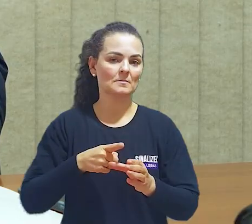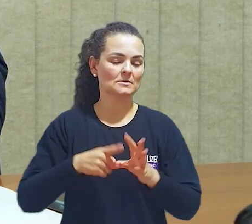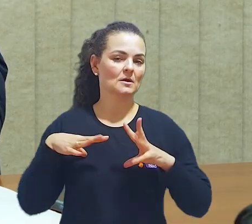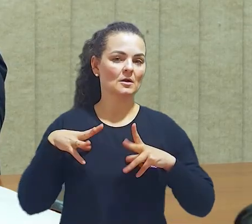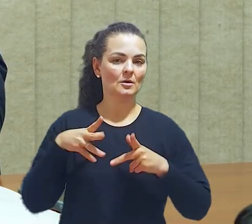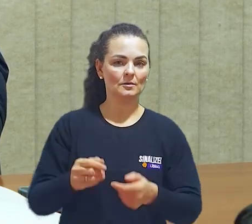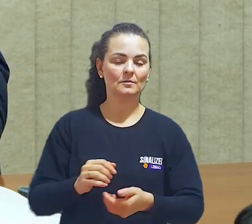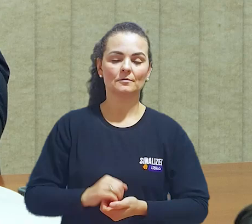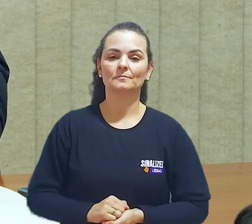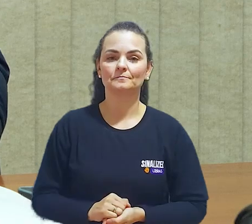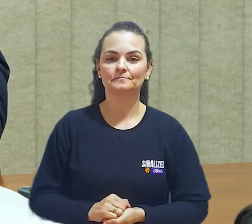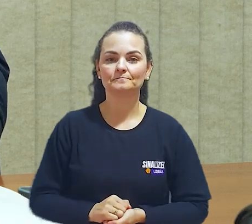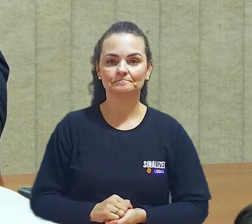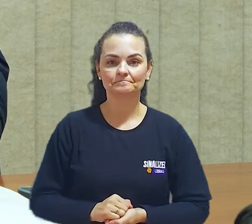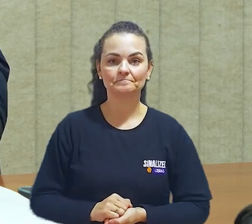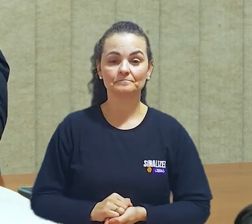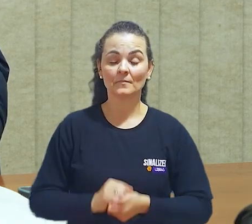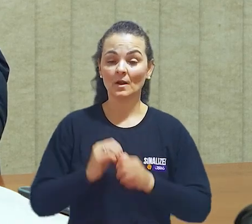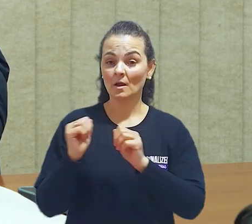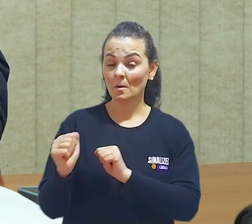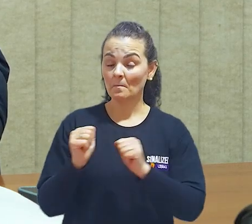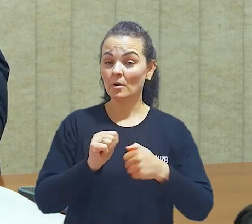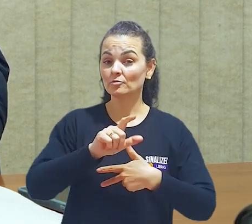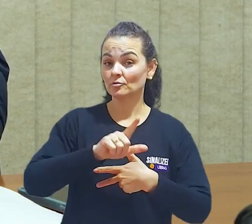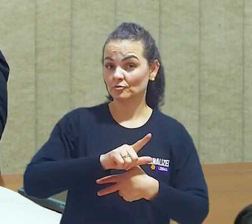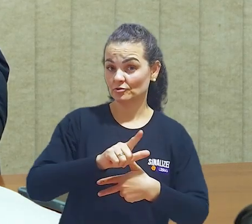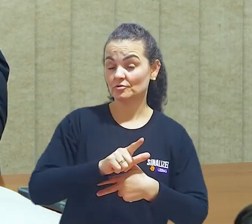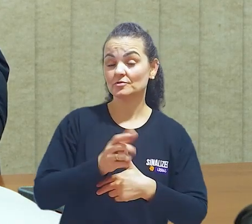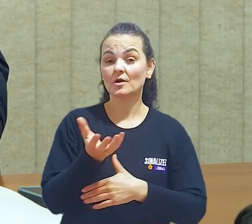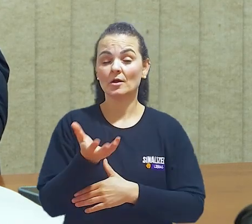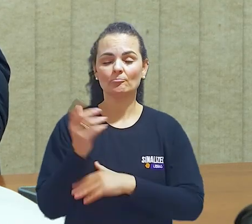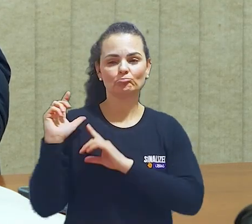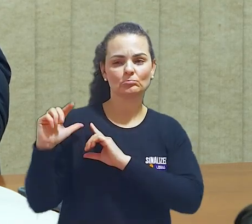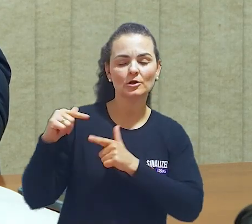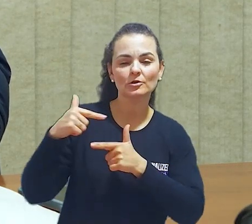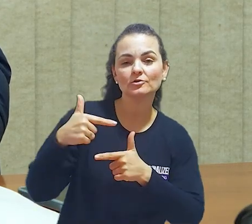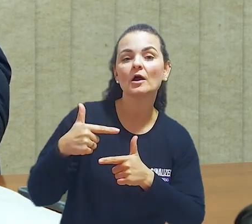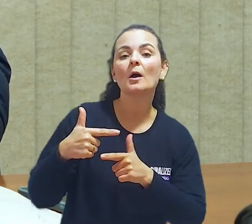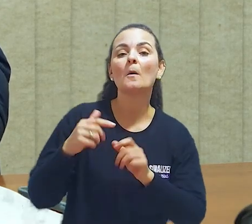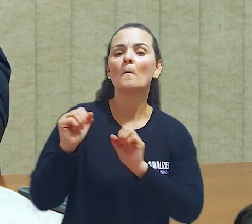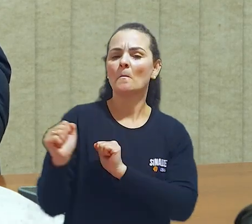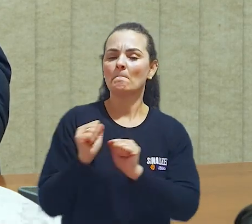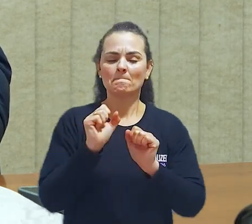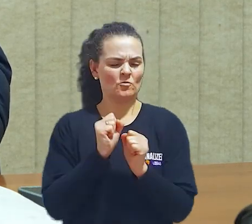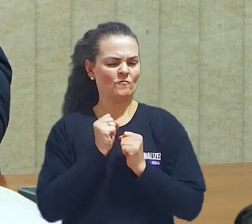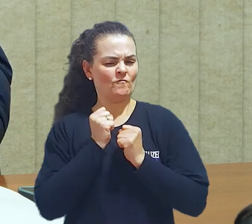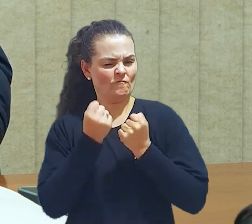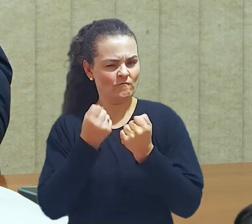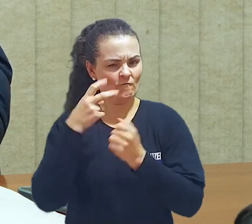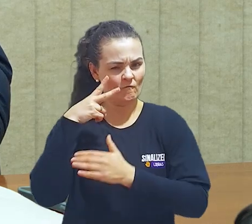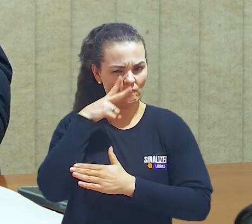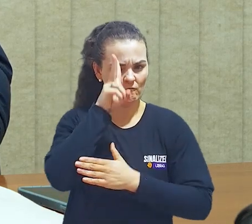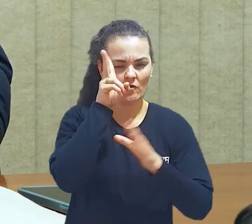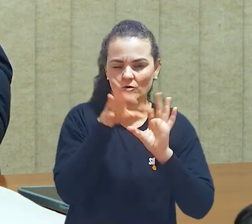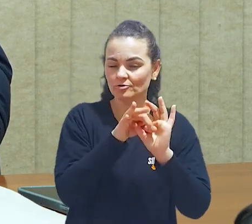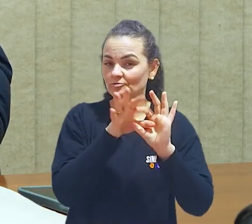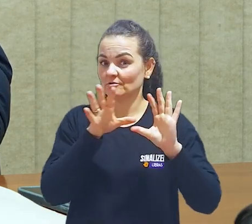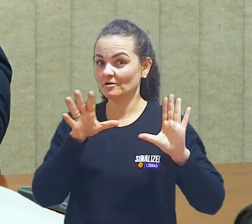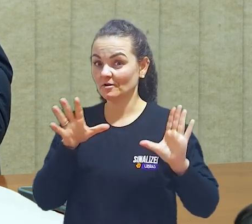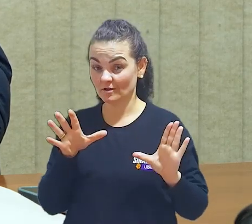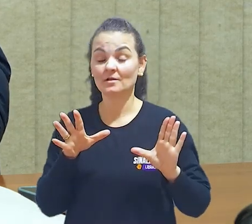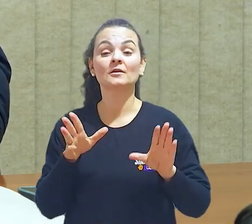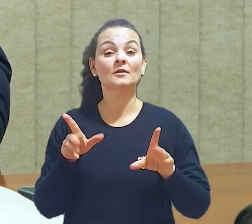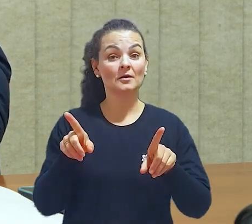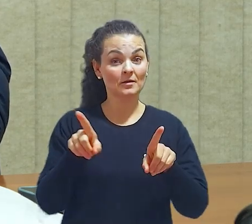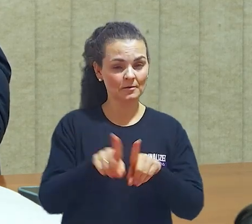todo? Para o Poder Legislativo, eu quero deixar um legado de poder forte, independente e